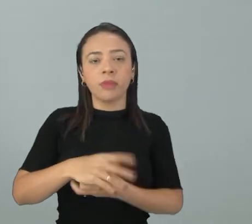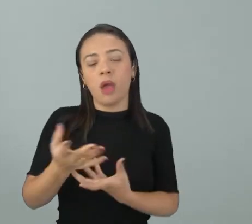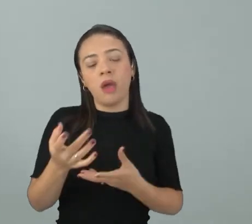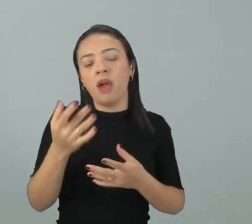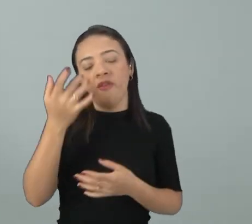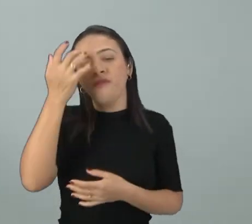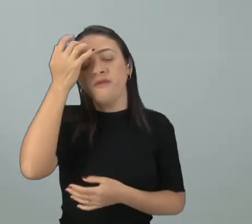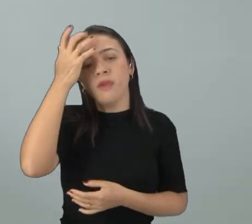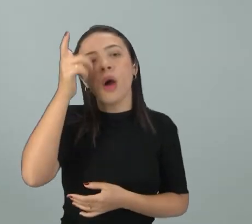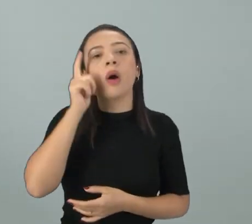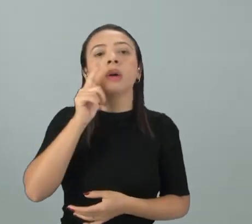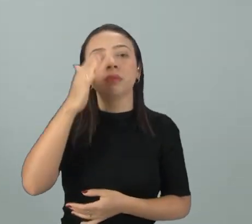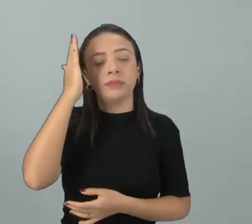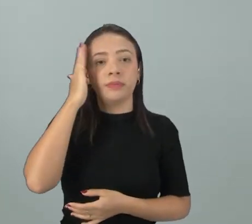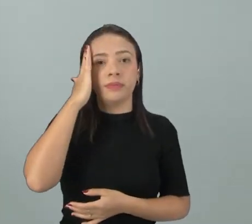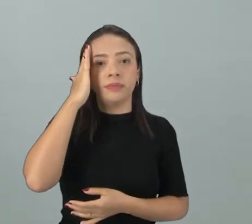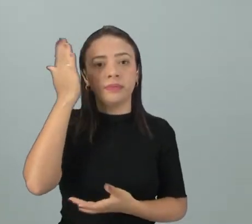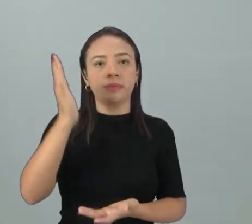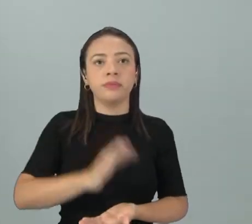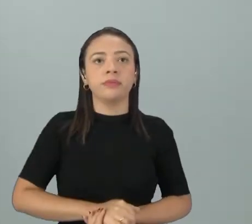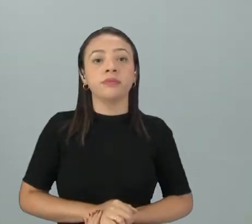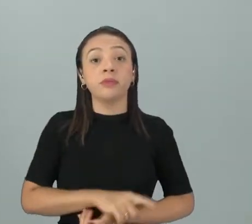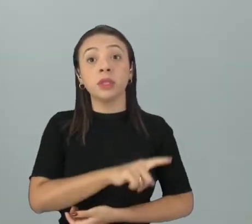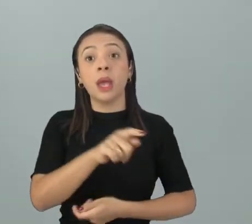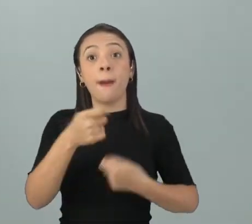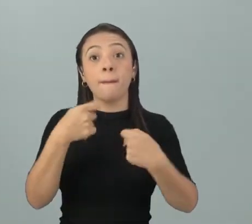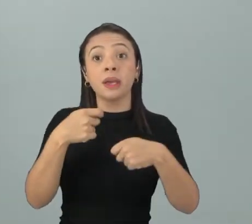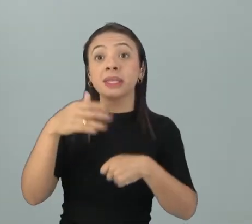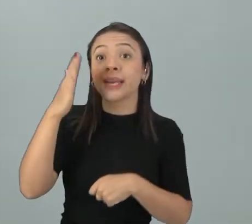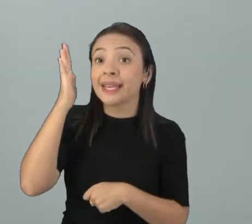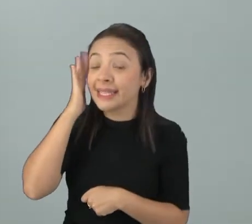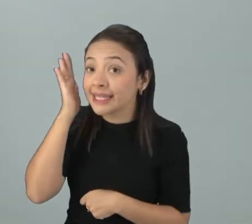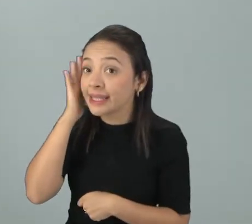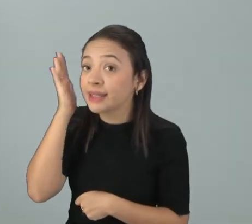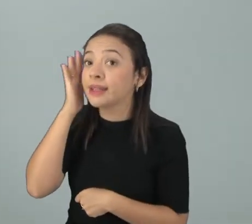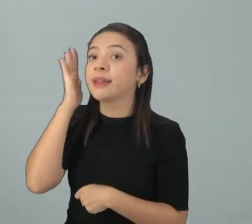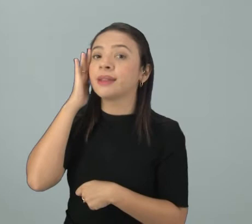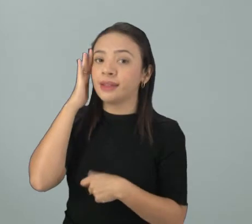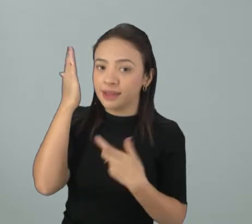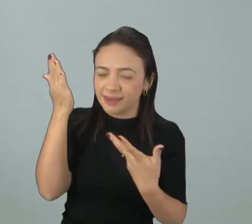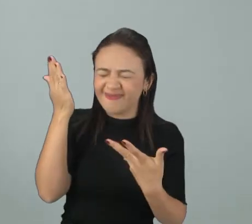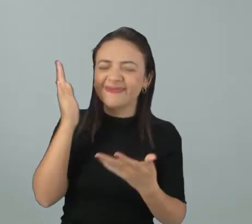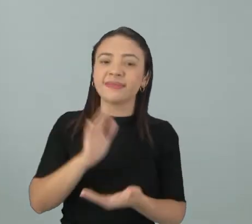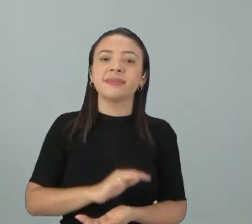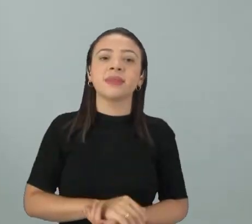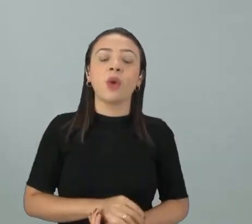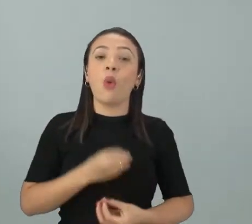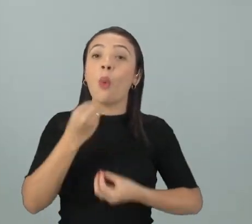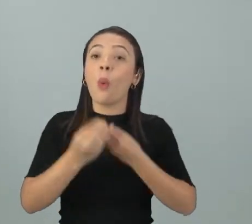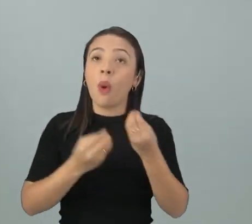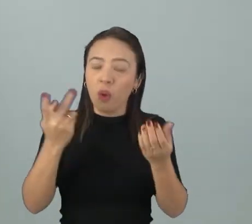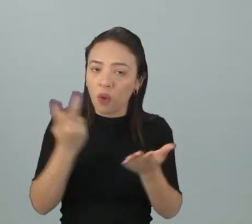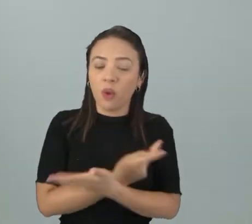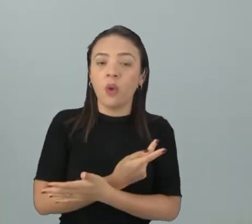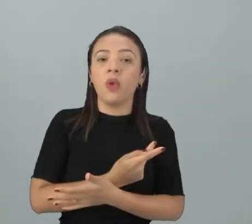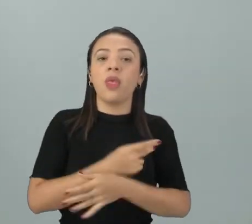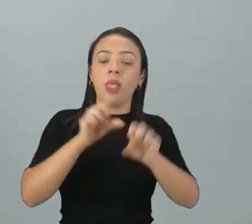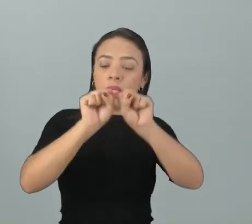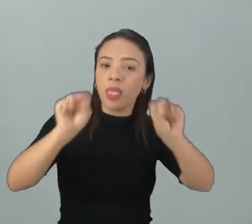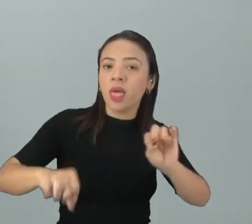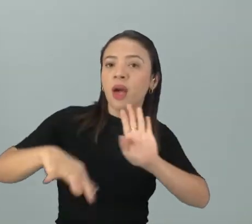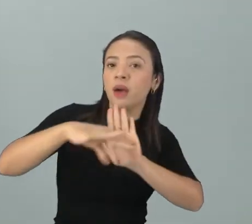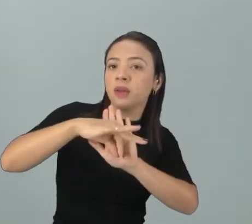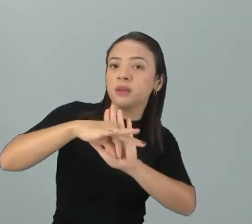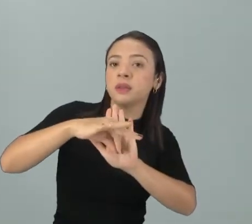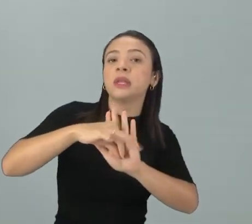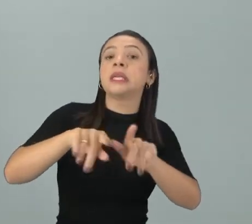você consegue fazer se você tiver um conhecimento anatômico. Você não tem que ter um conhecimento aprofundado, tá? Basta que você saiba como é o sistema reprodutor feminino,